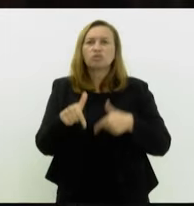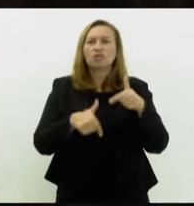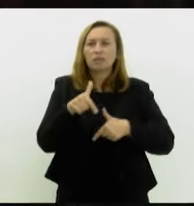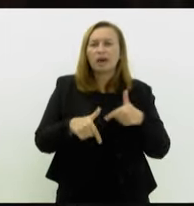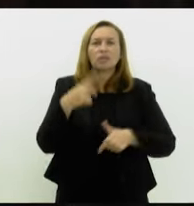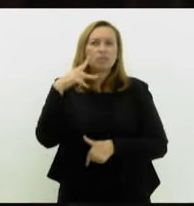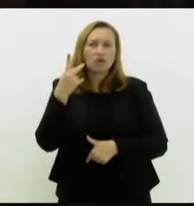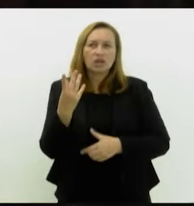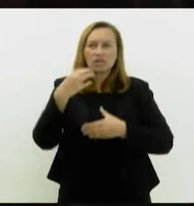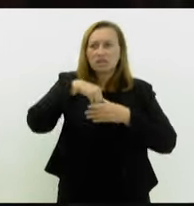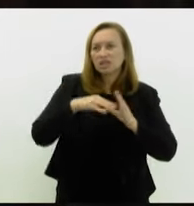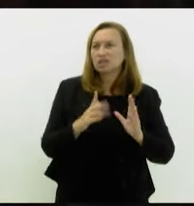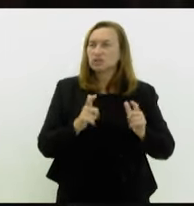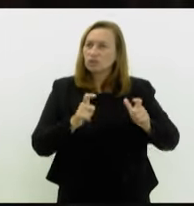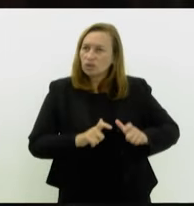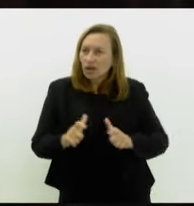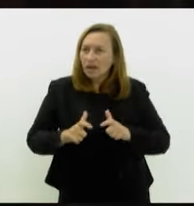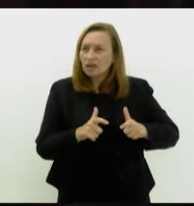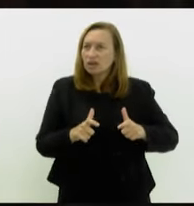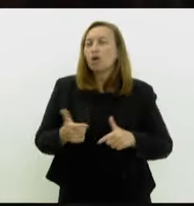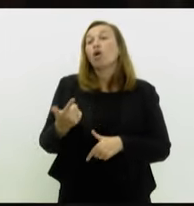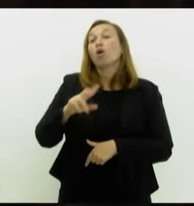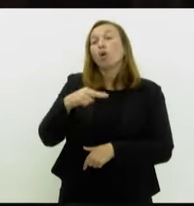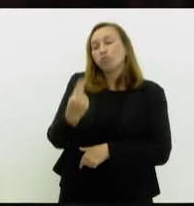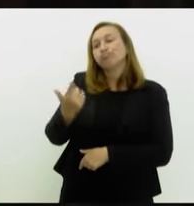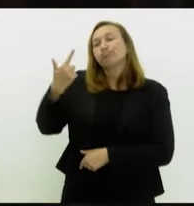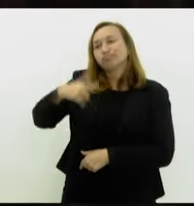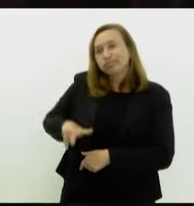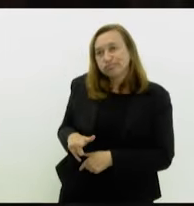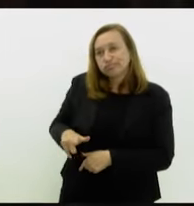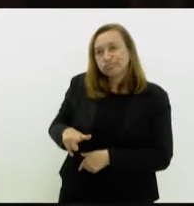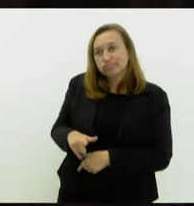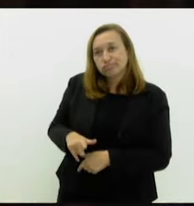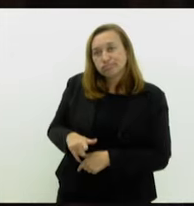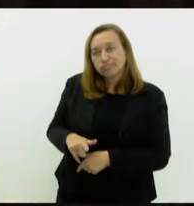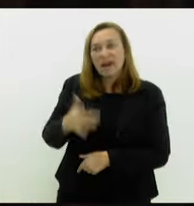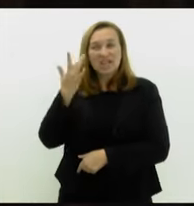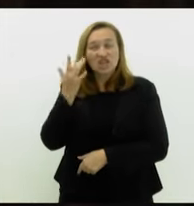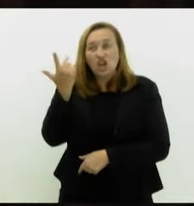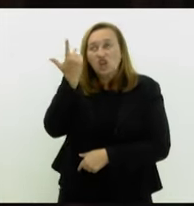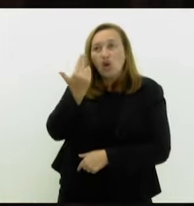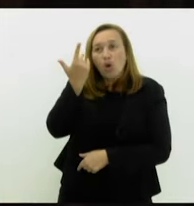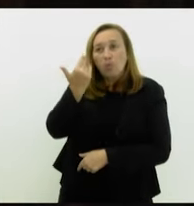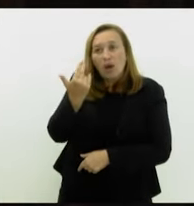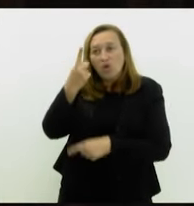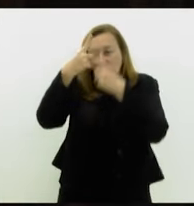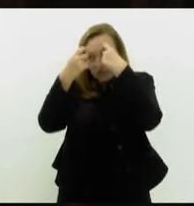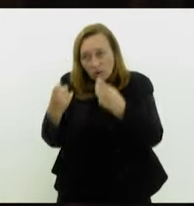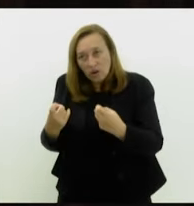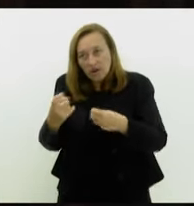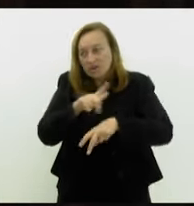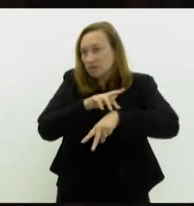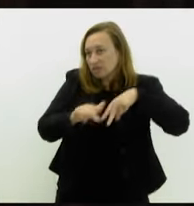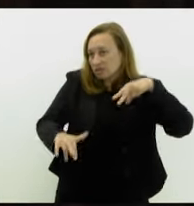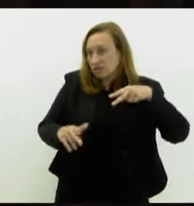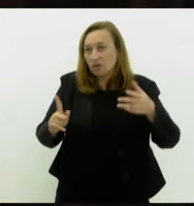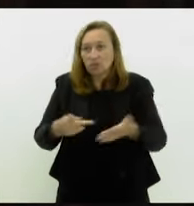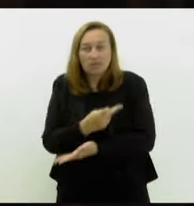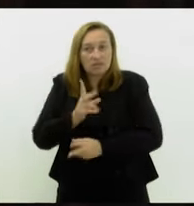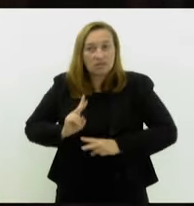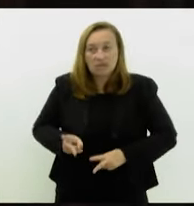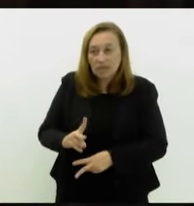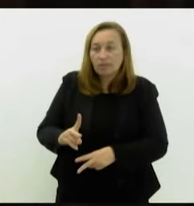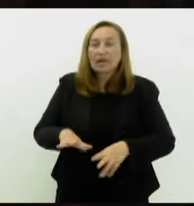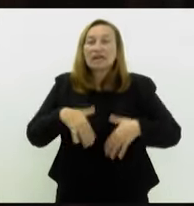política dentro desses espaços ou de novo a gente vai naturalizar que violências políticas de gênero ocorram Então